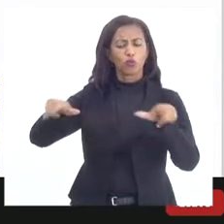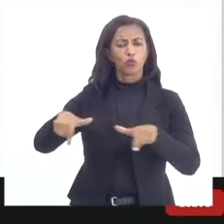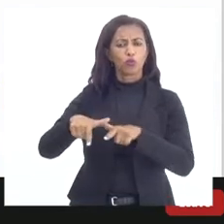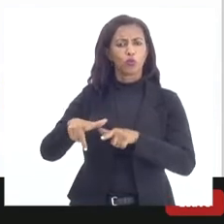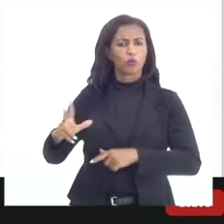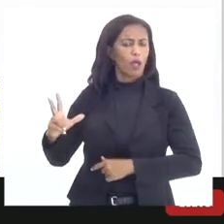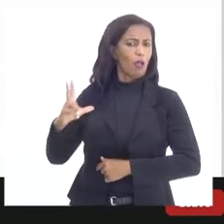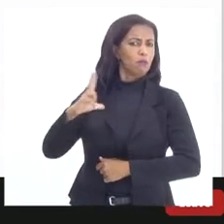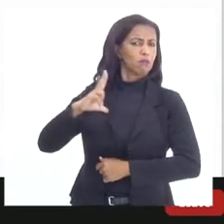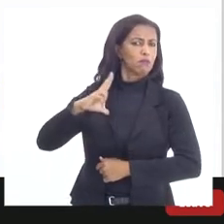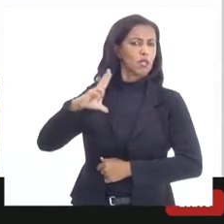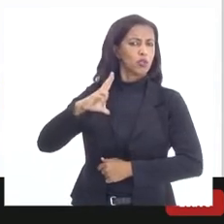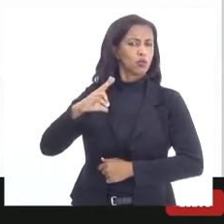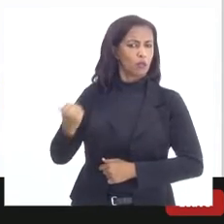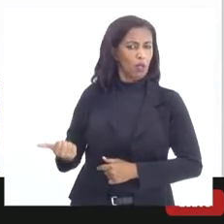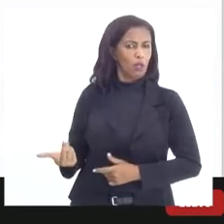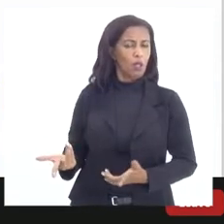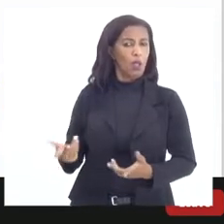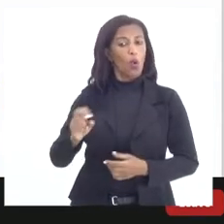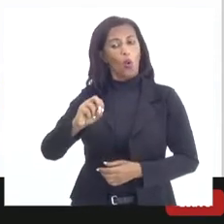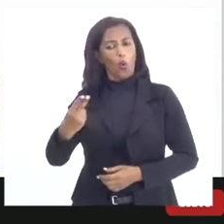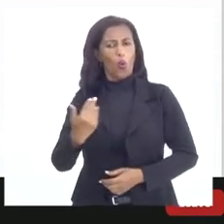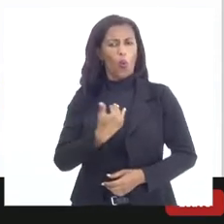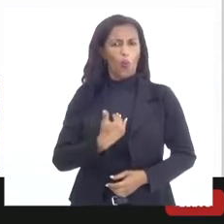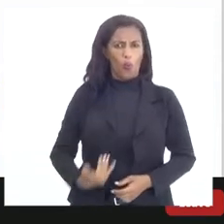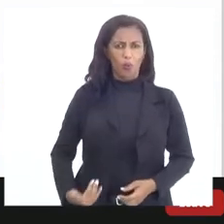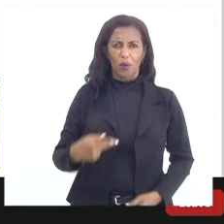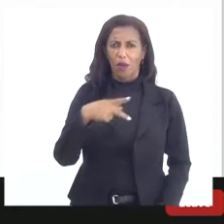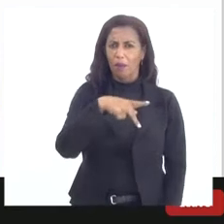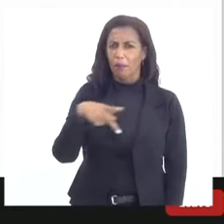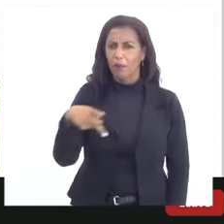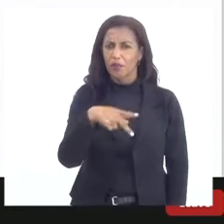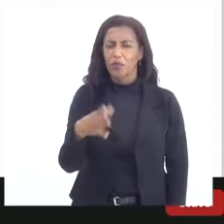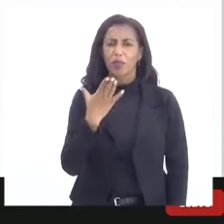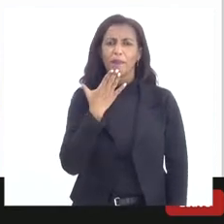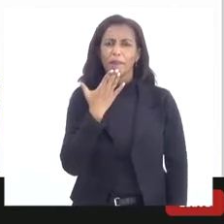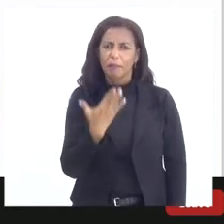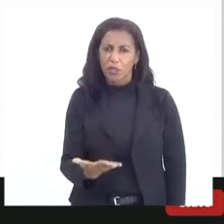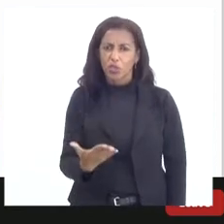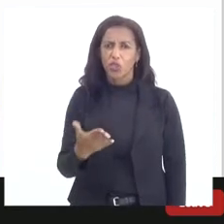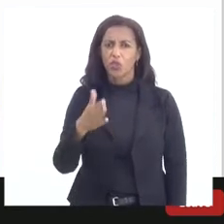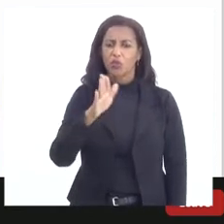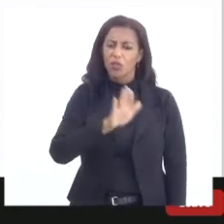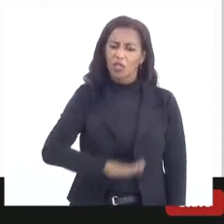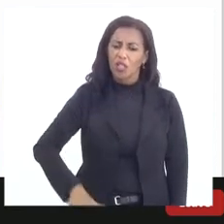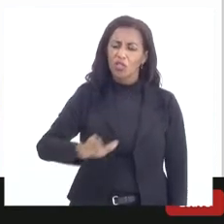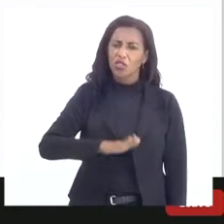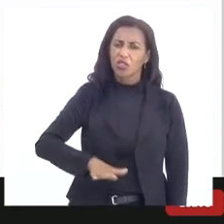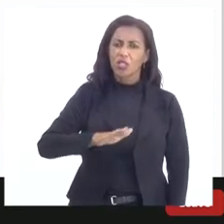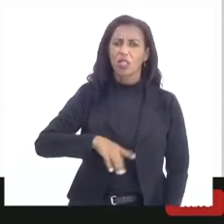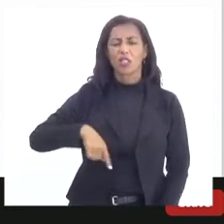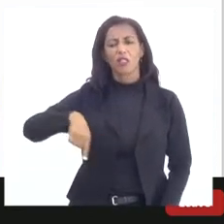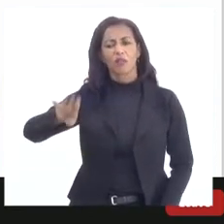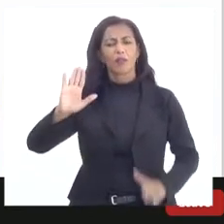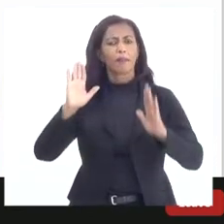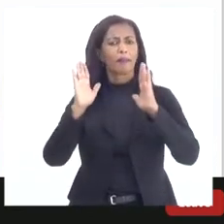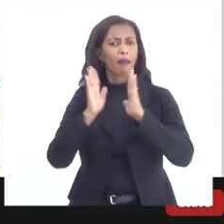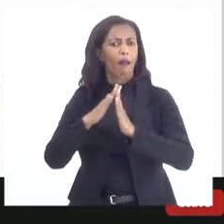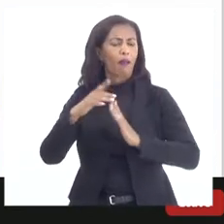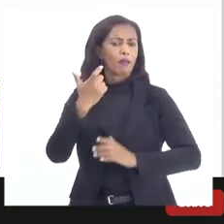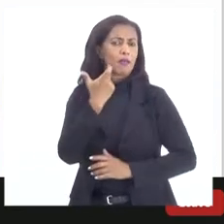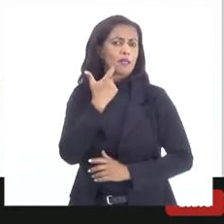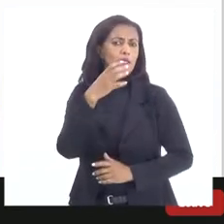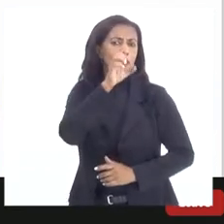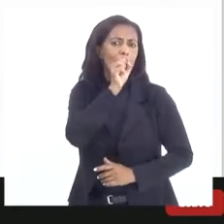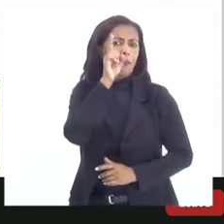espaço público, essa professora pediu para que as crianças fossem para casa no final de semana e